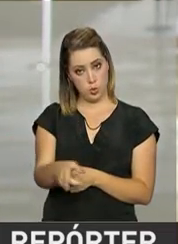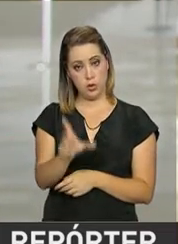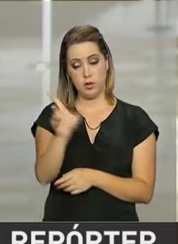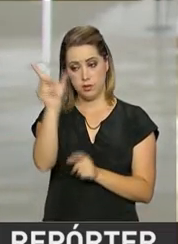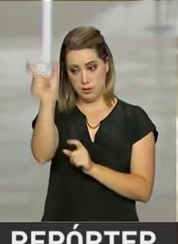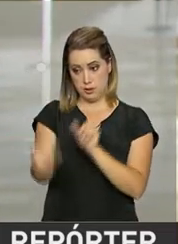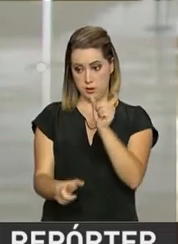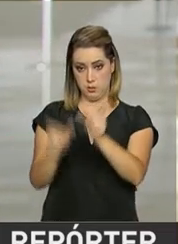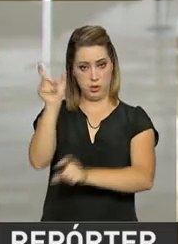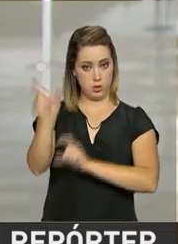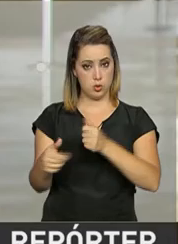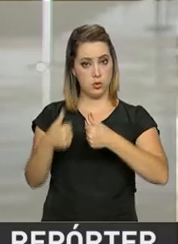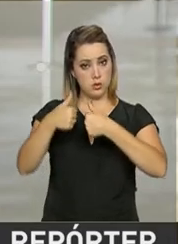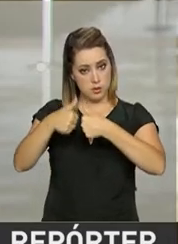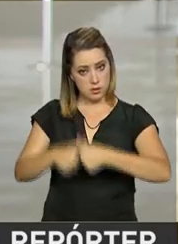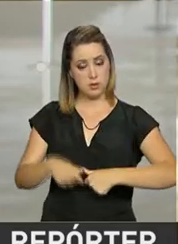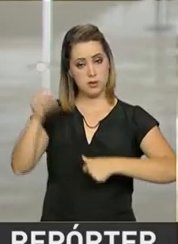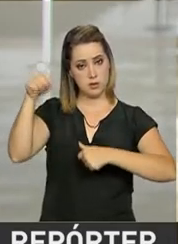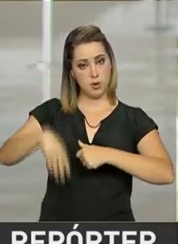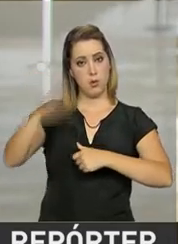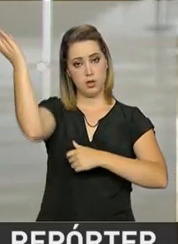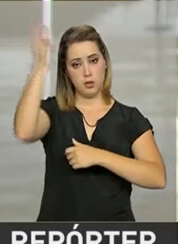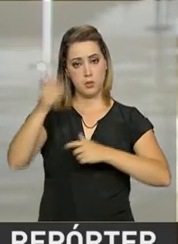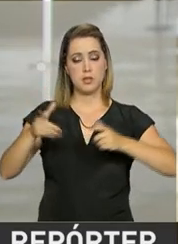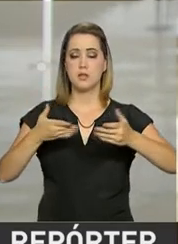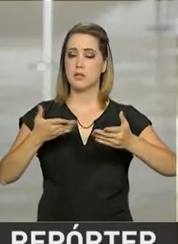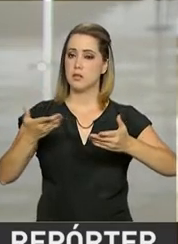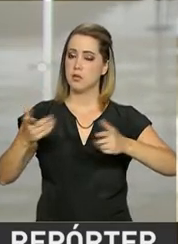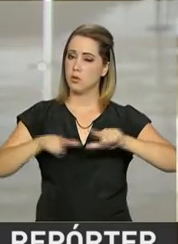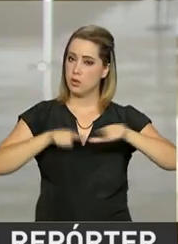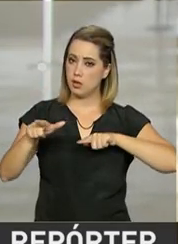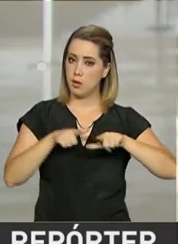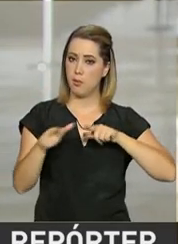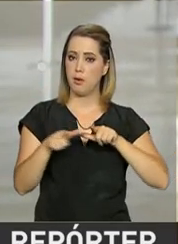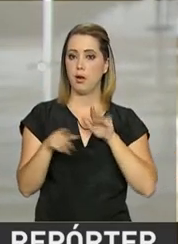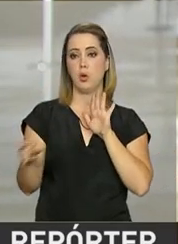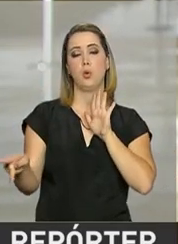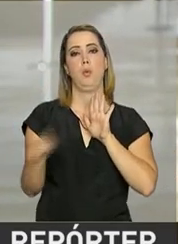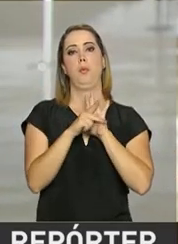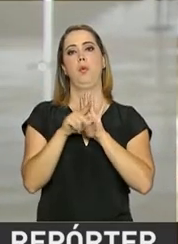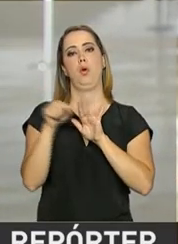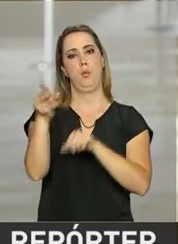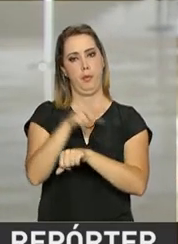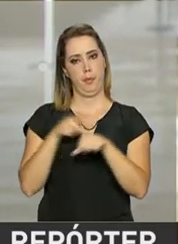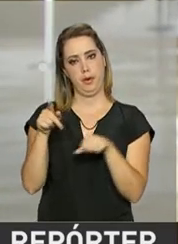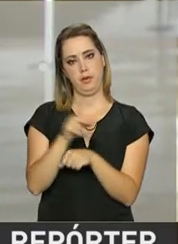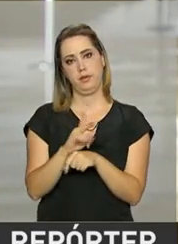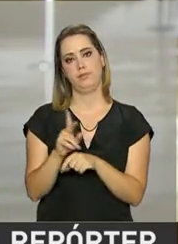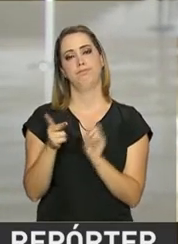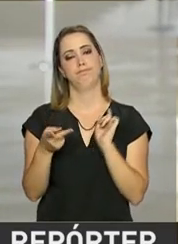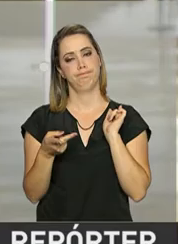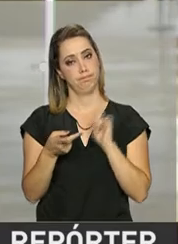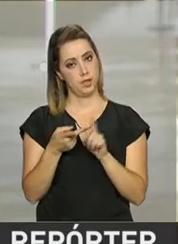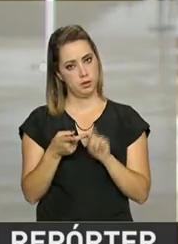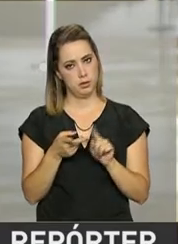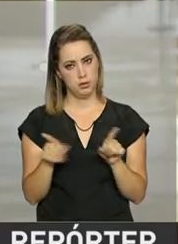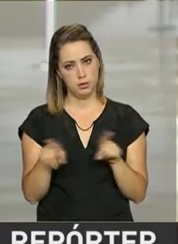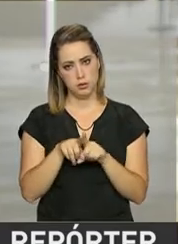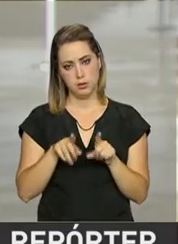esses embaixadores estão no Brasil a serviço dos seus países de origem. Segundo é quando os